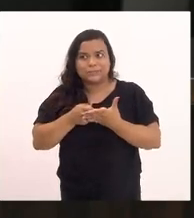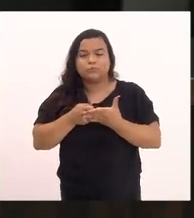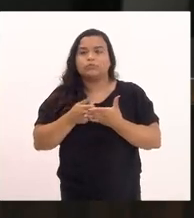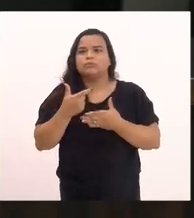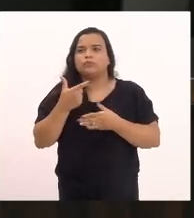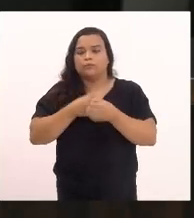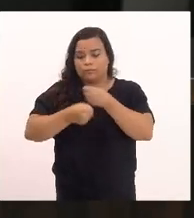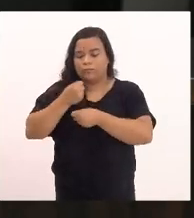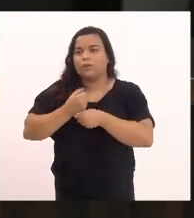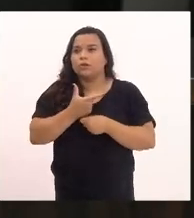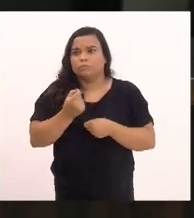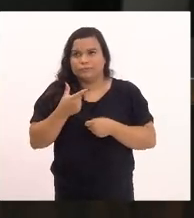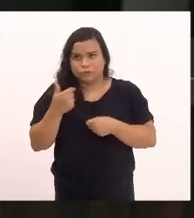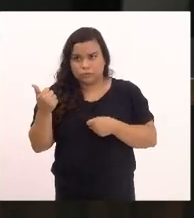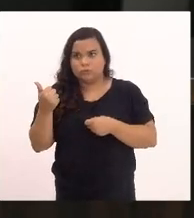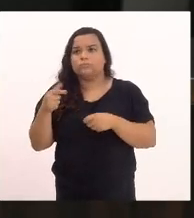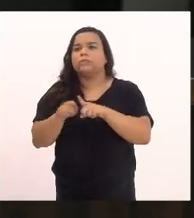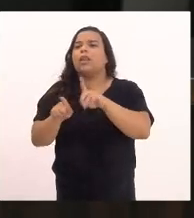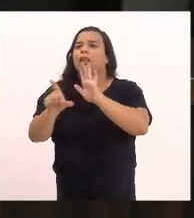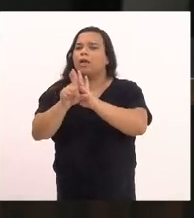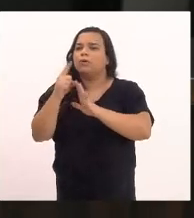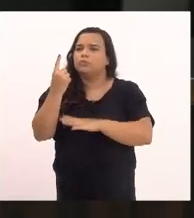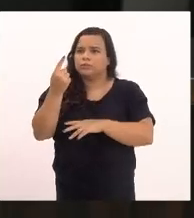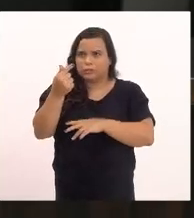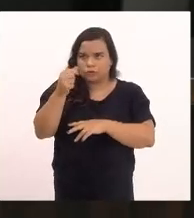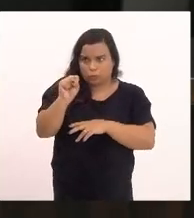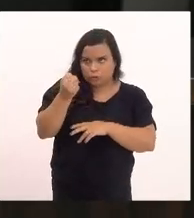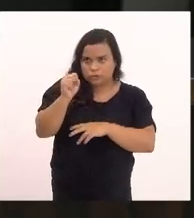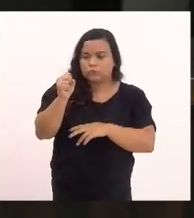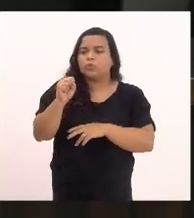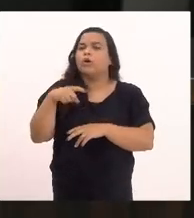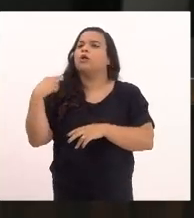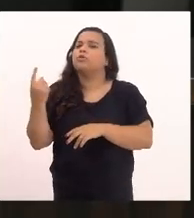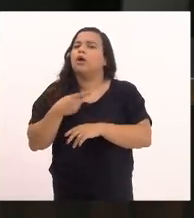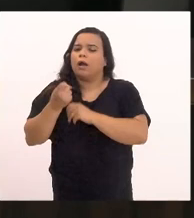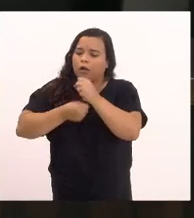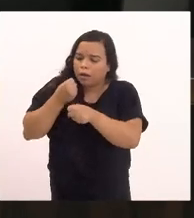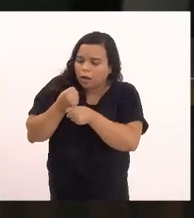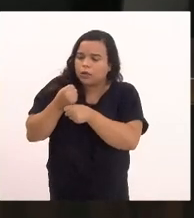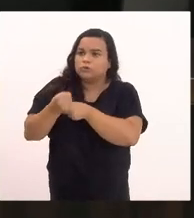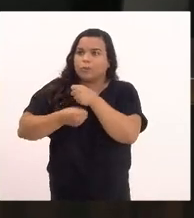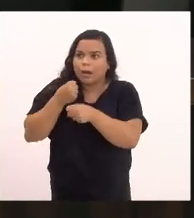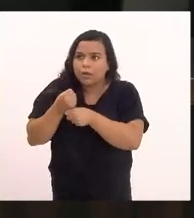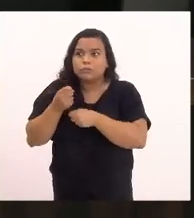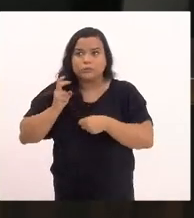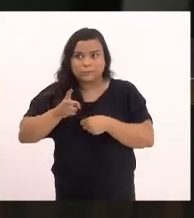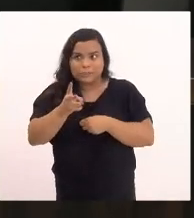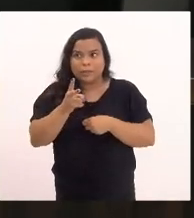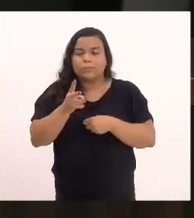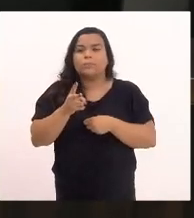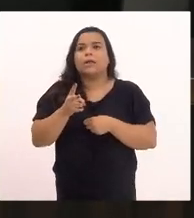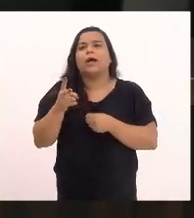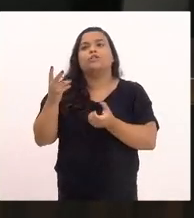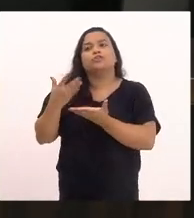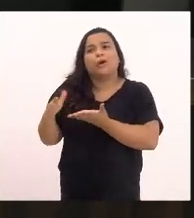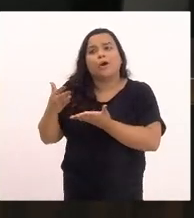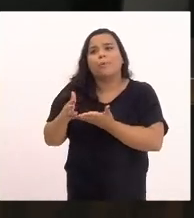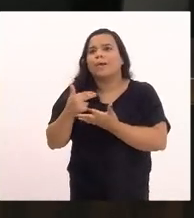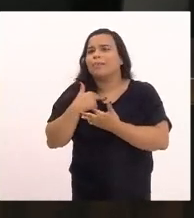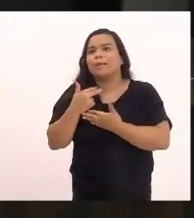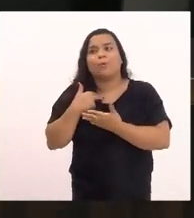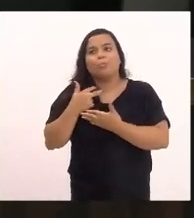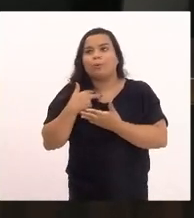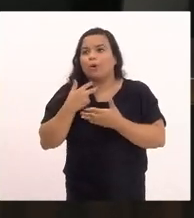2021, na verdade, da Lei 178, nós, todo ano, vamos ter que... A sobra não pode mais depositar no fundo, que é isso que a